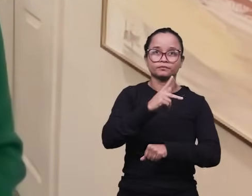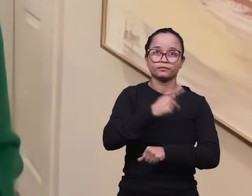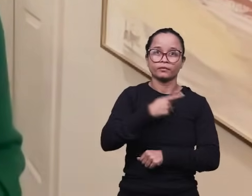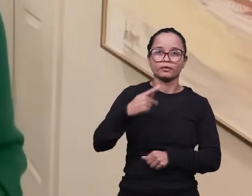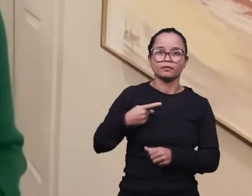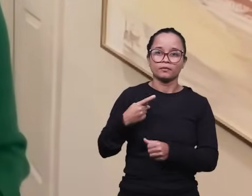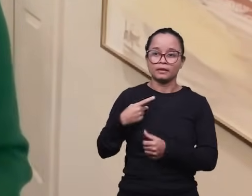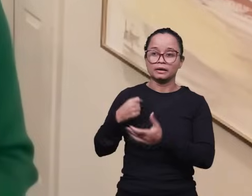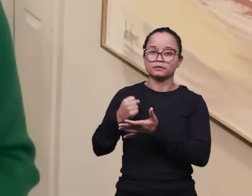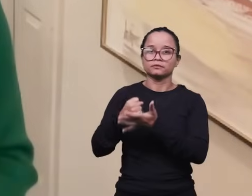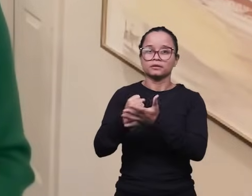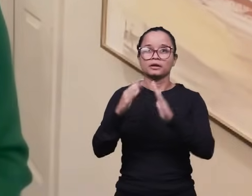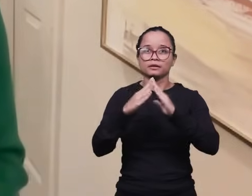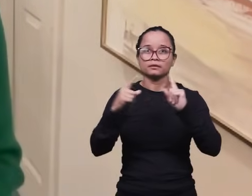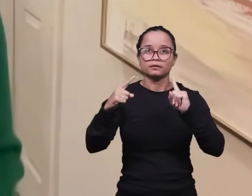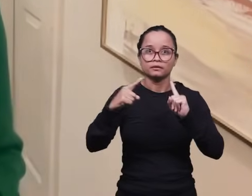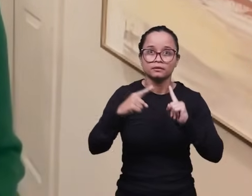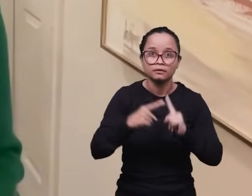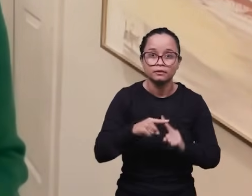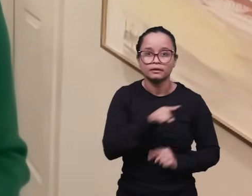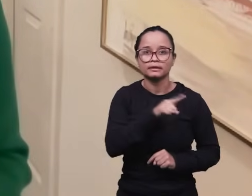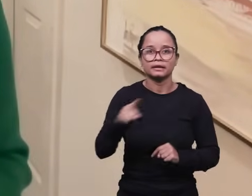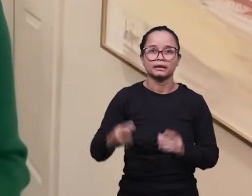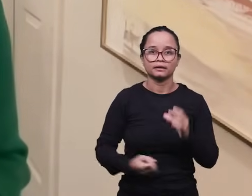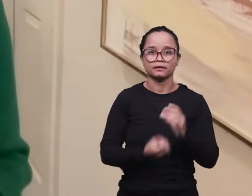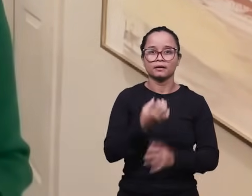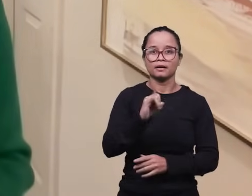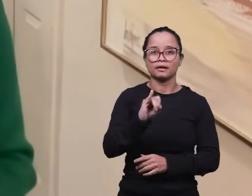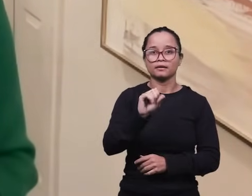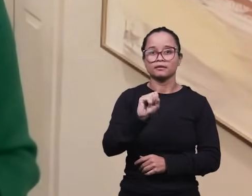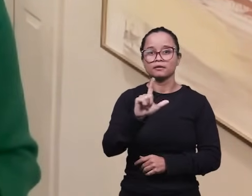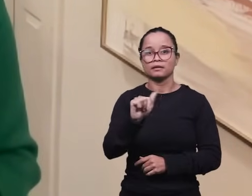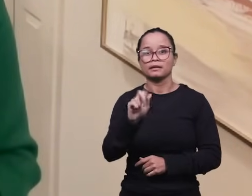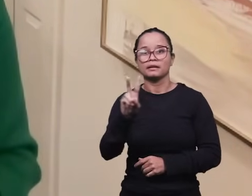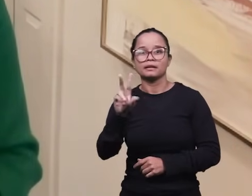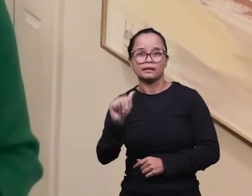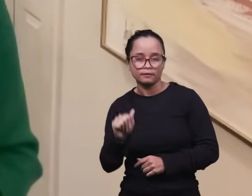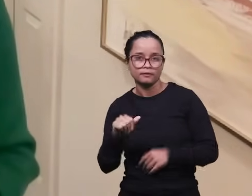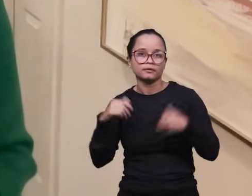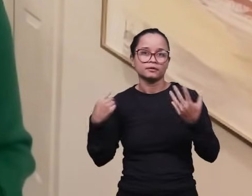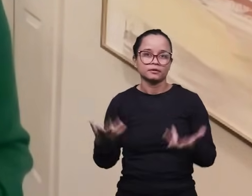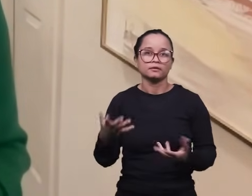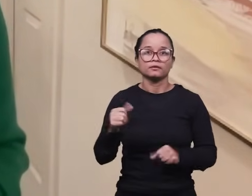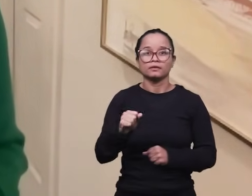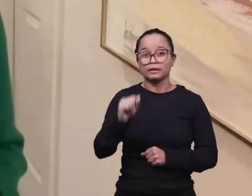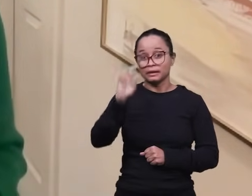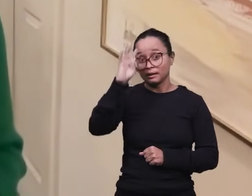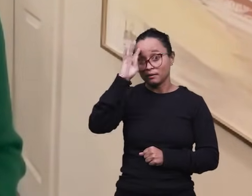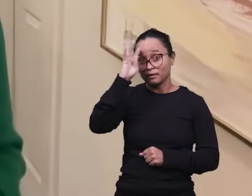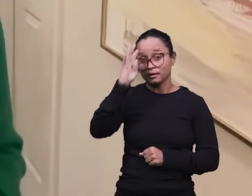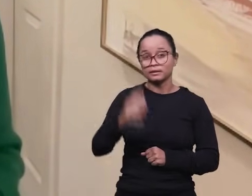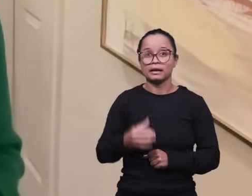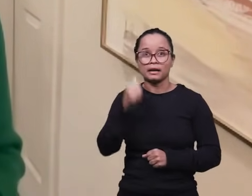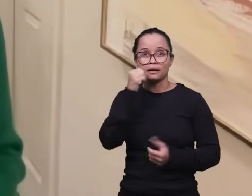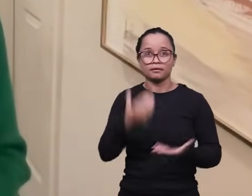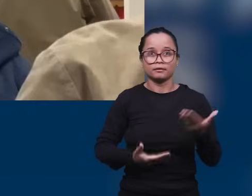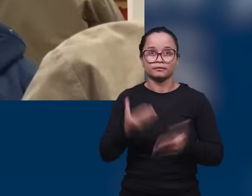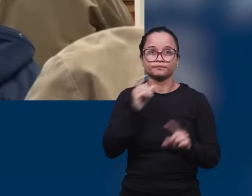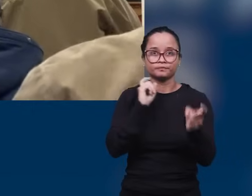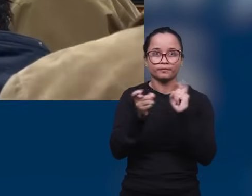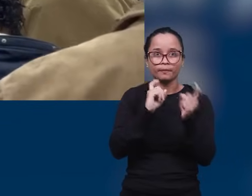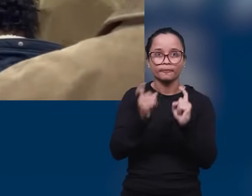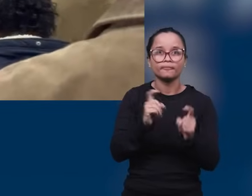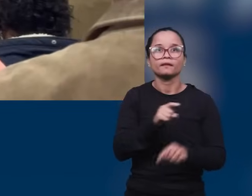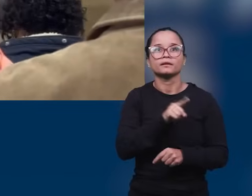pastores para assistir uma igreja de origem eslava na região de Springfield. E na quarta-feira, as senhoras se